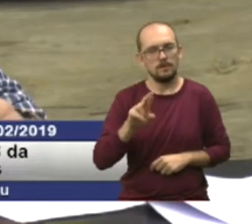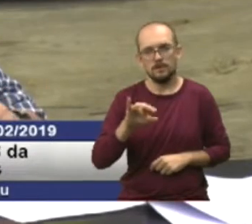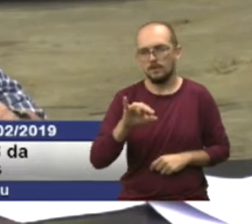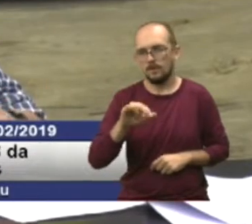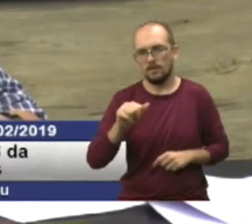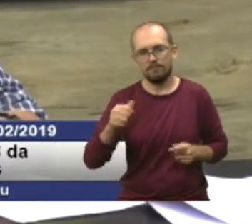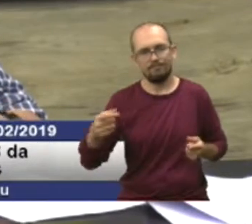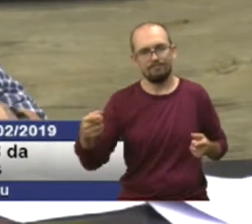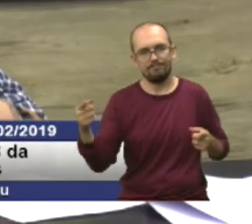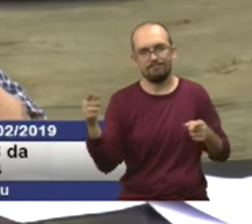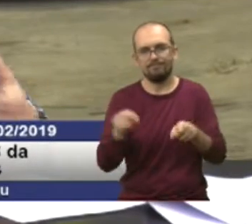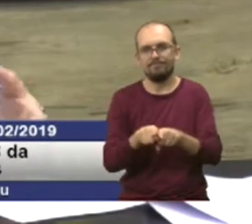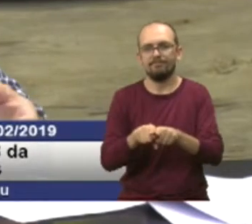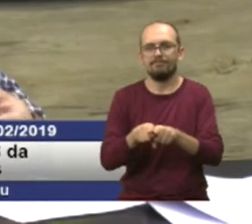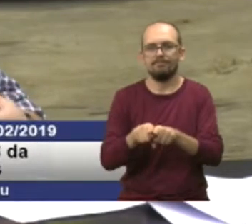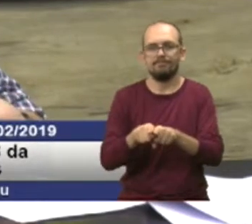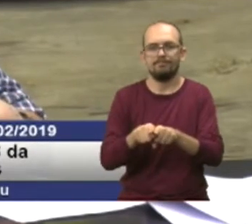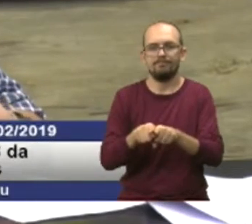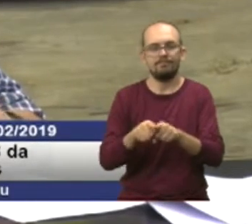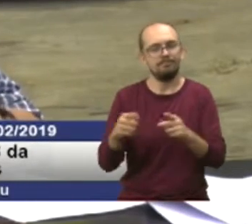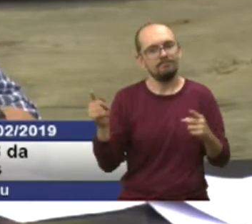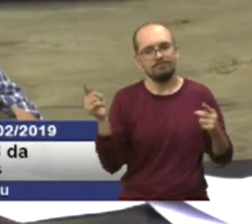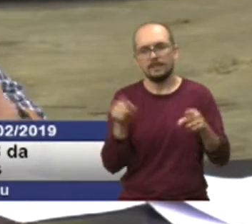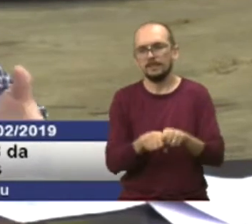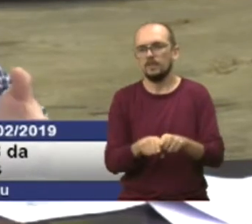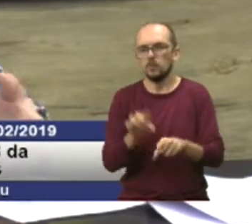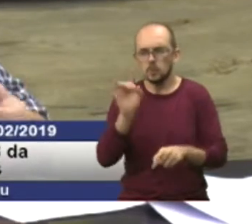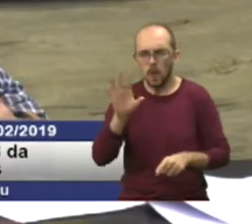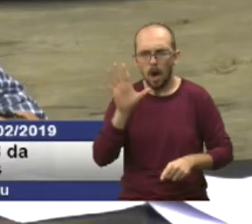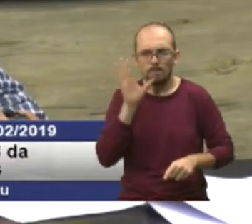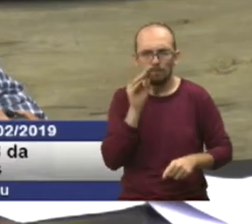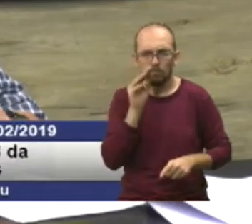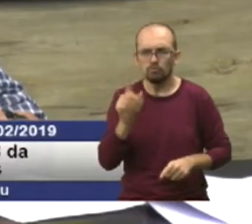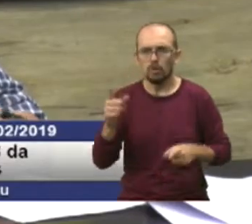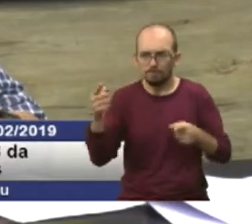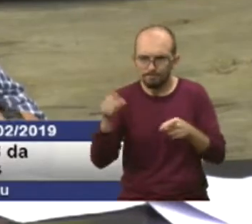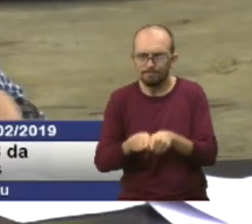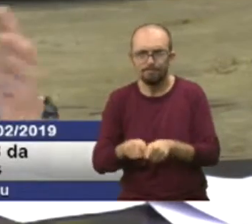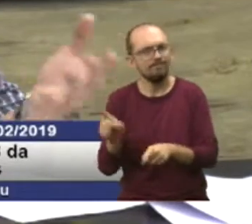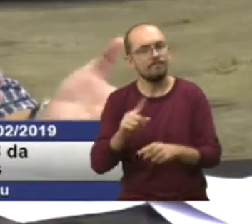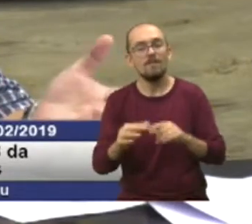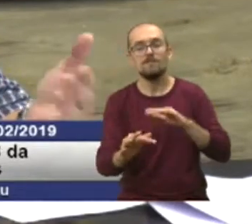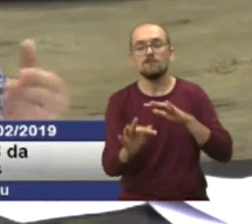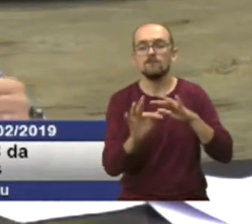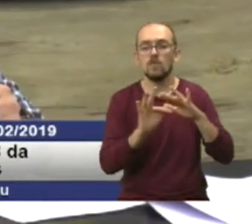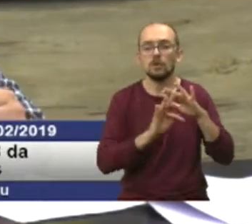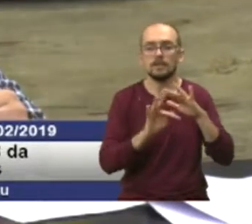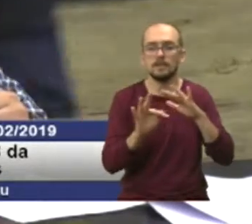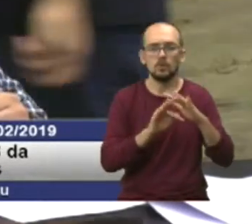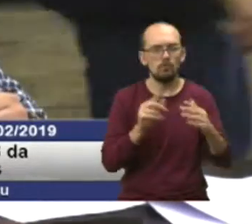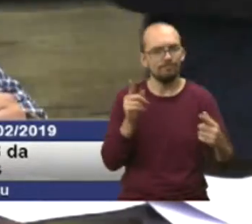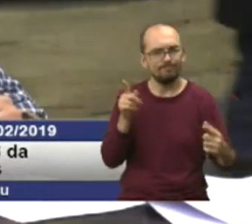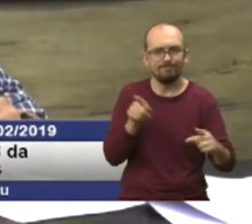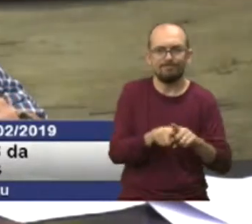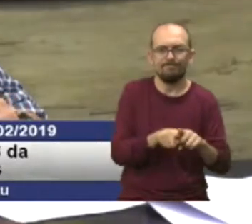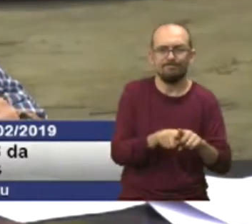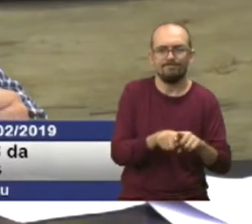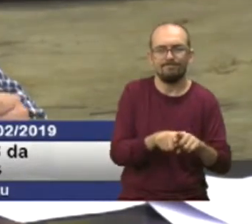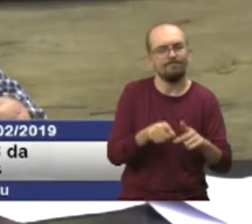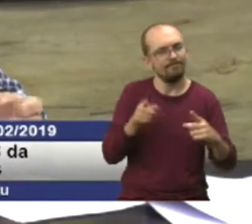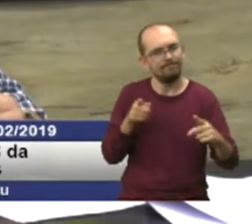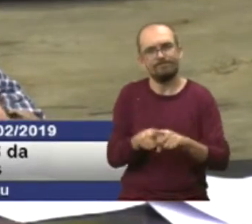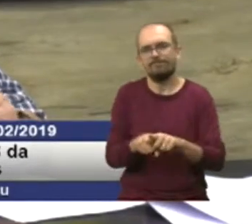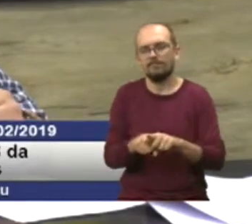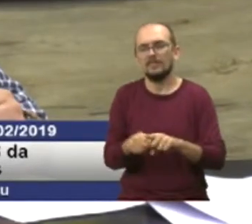parceria não só com os funcionários, mas com todos os fornecedores. Passamos aí um período aí